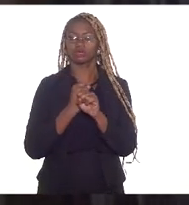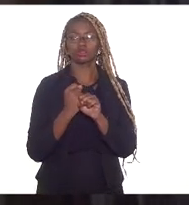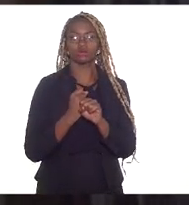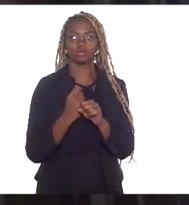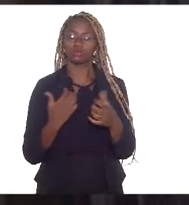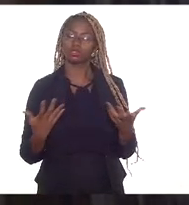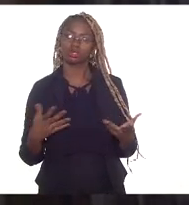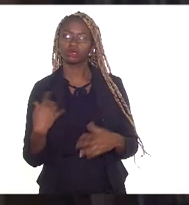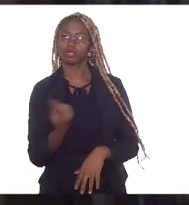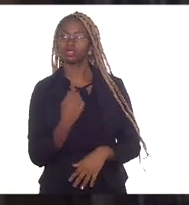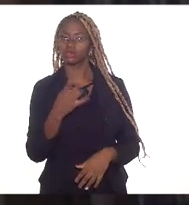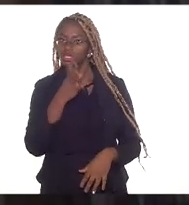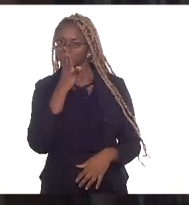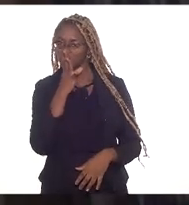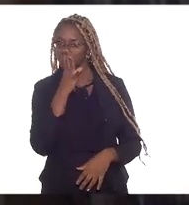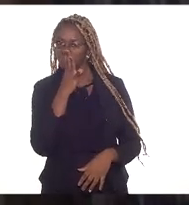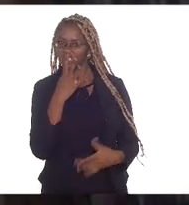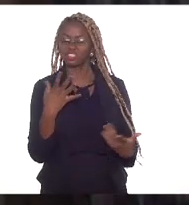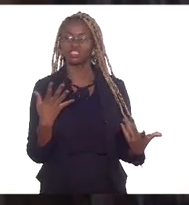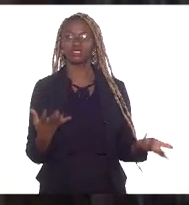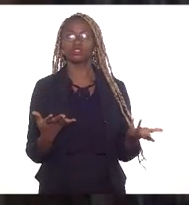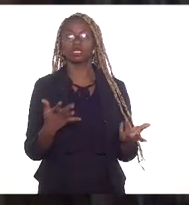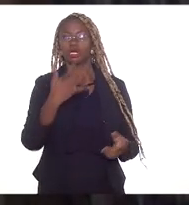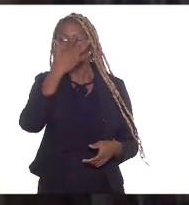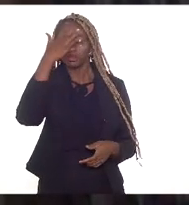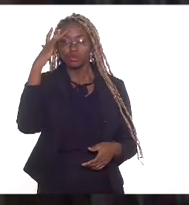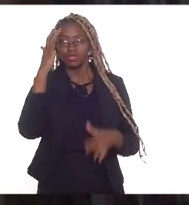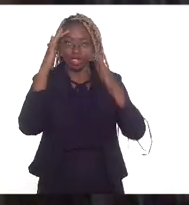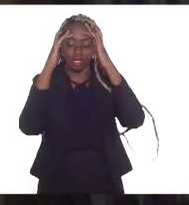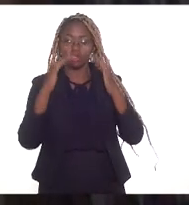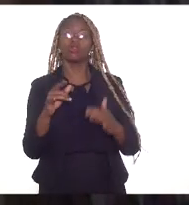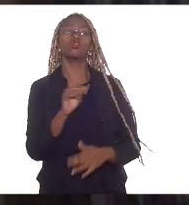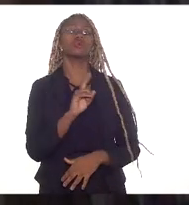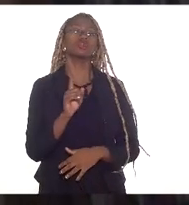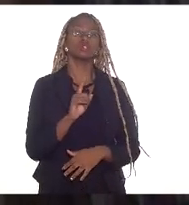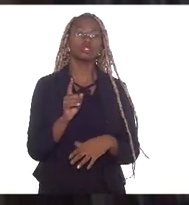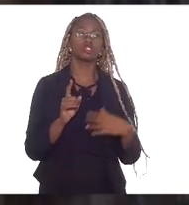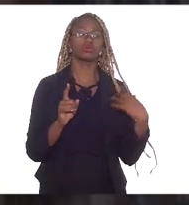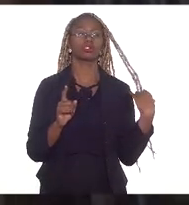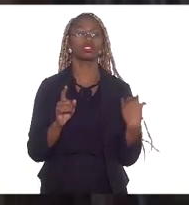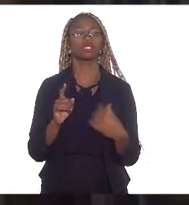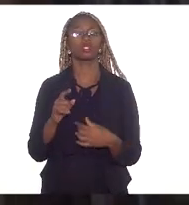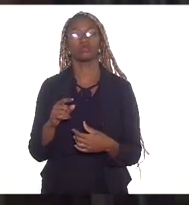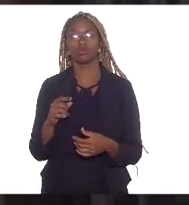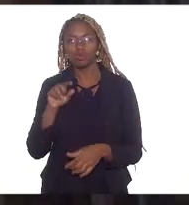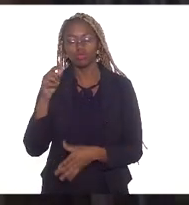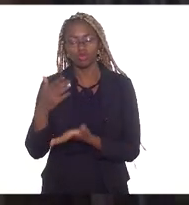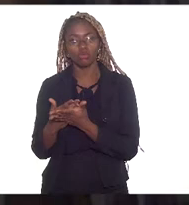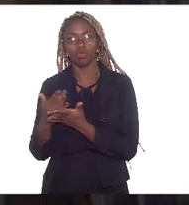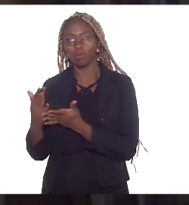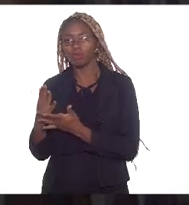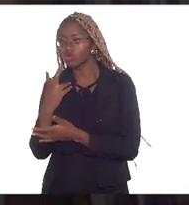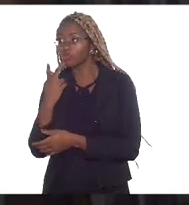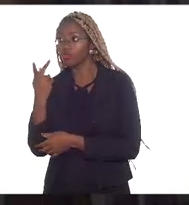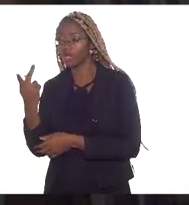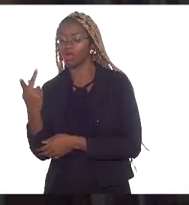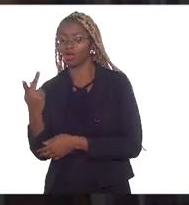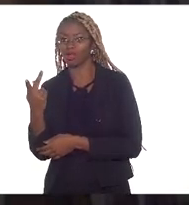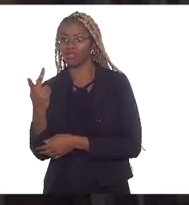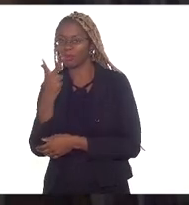vê, tem assistido ao descumprimento daquilo que inicialmente é anunciado.